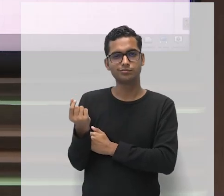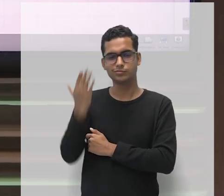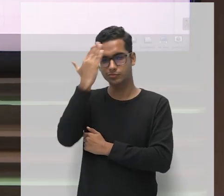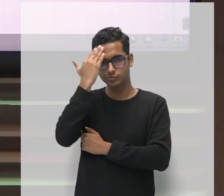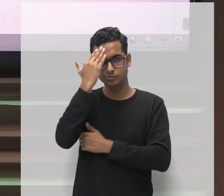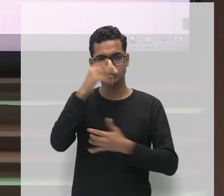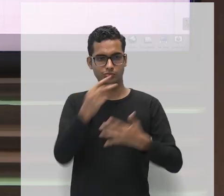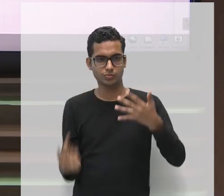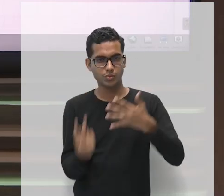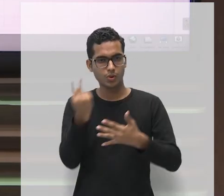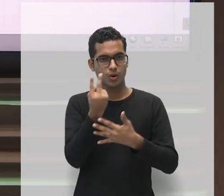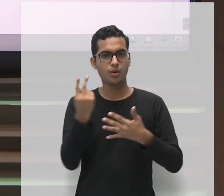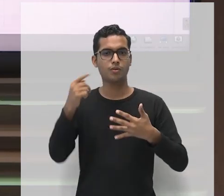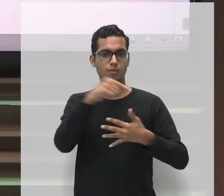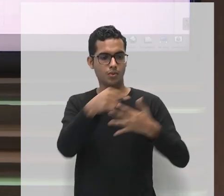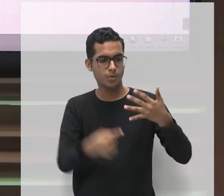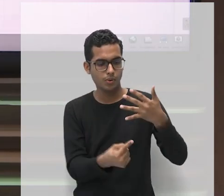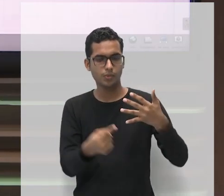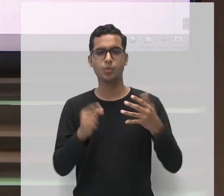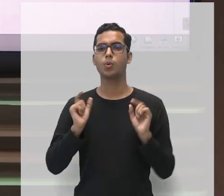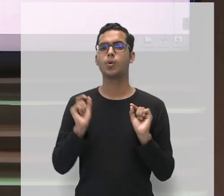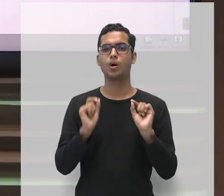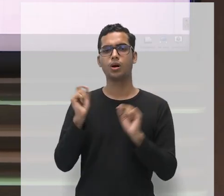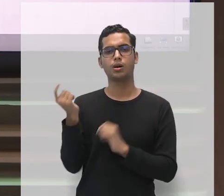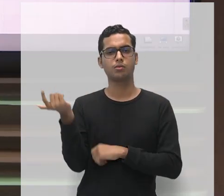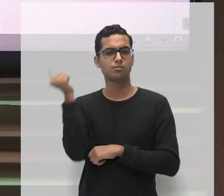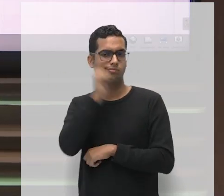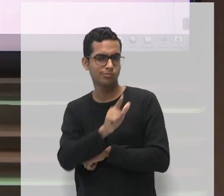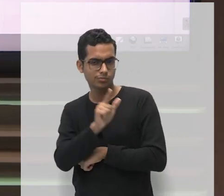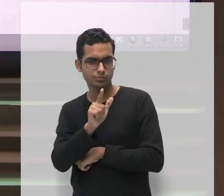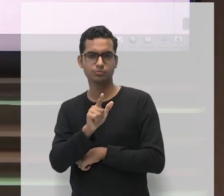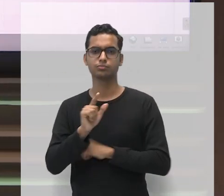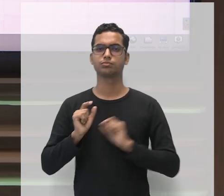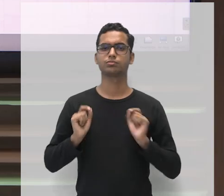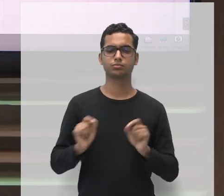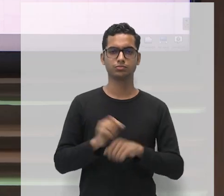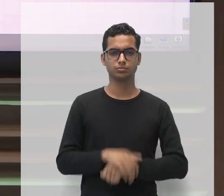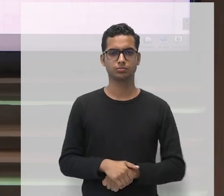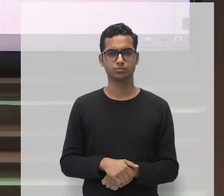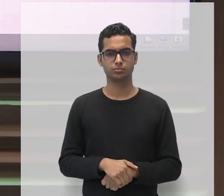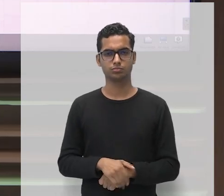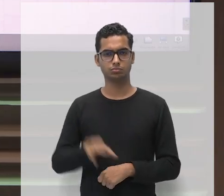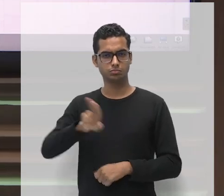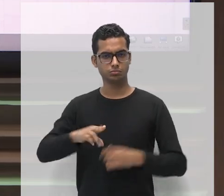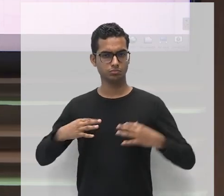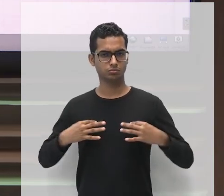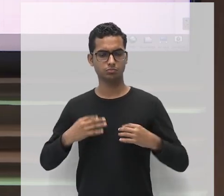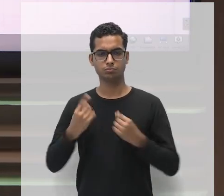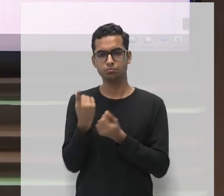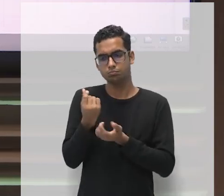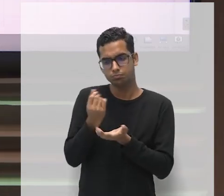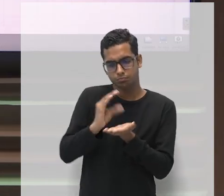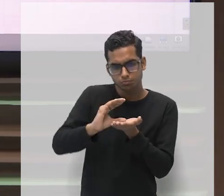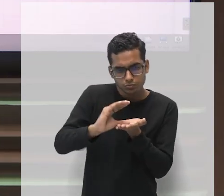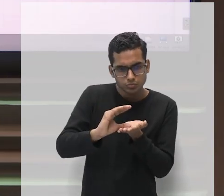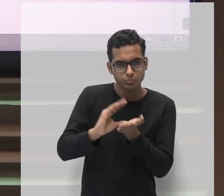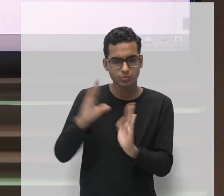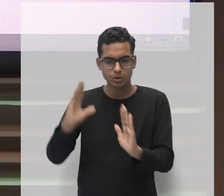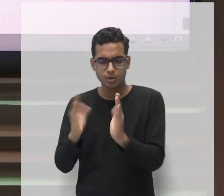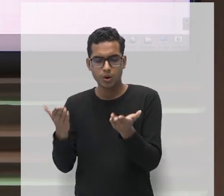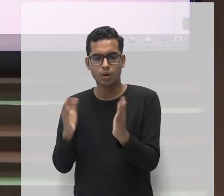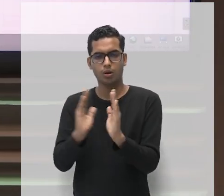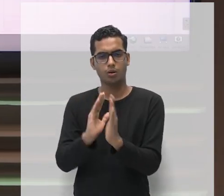valores. O que é negócio? Investir em determinado tipo de investimento a curto, médio ou longo prazo, dependendo